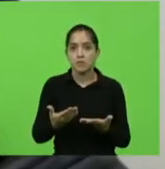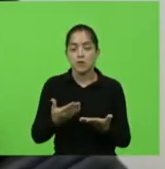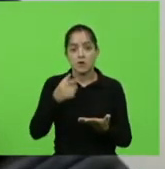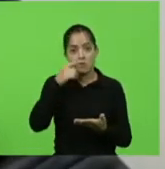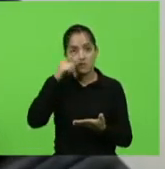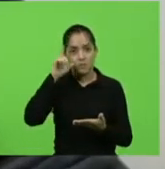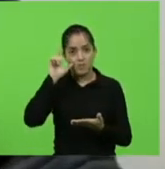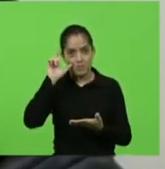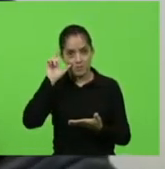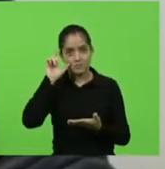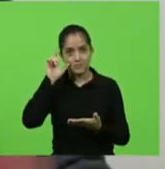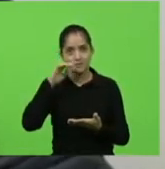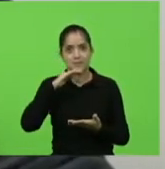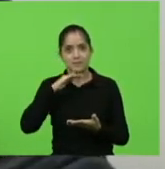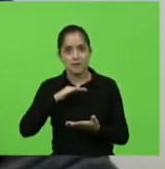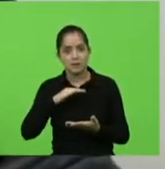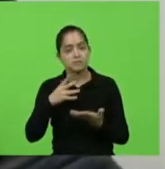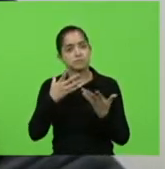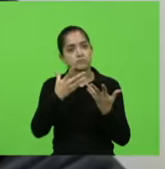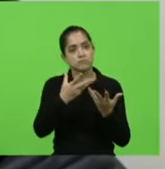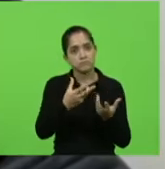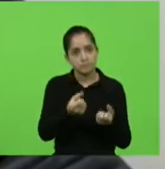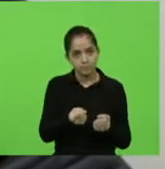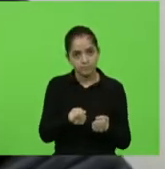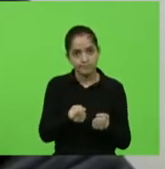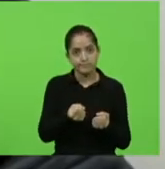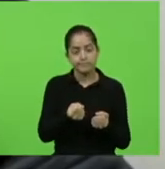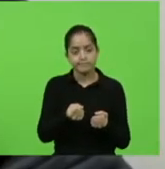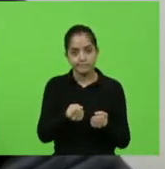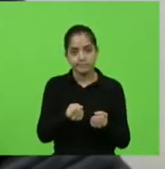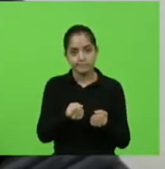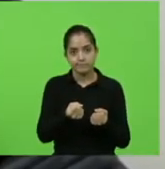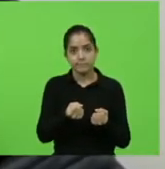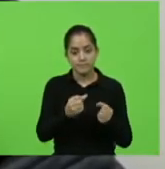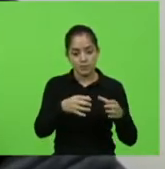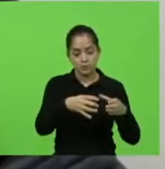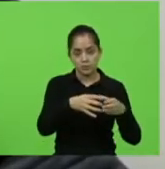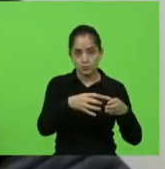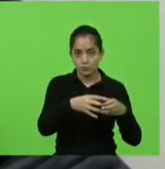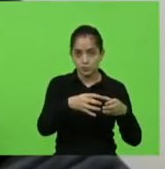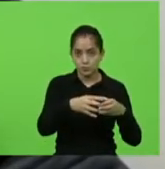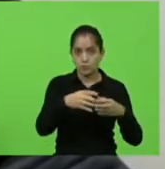ontem, acolhido e recebido a bancada do Oeste,